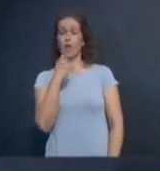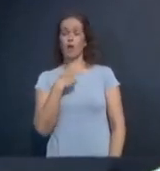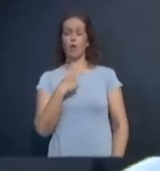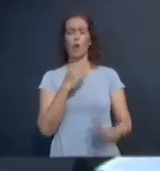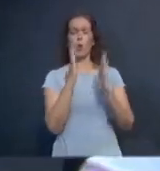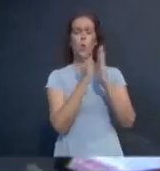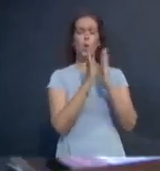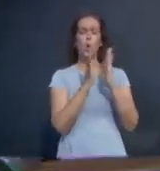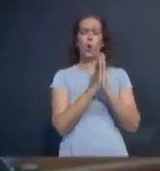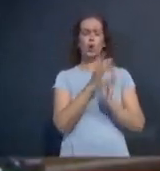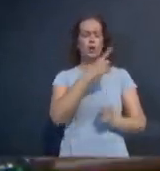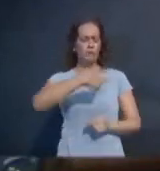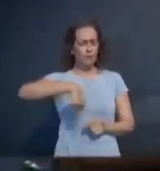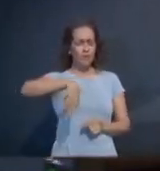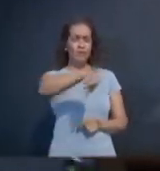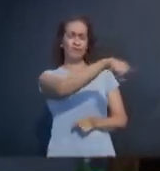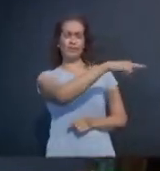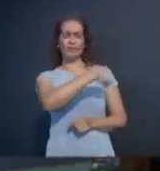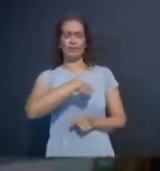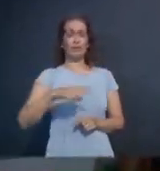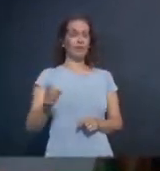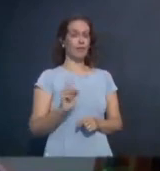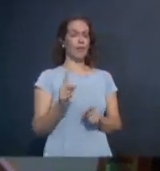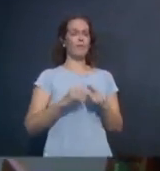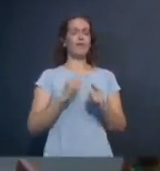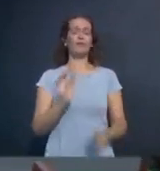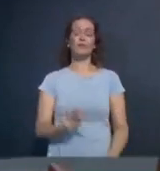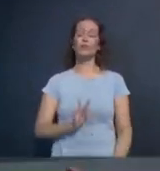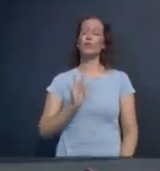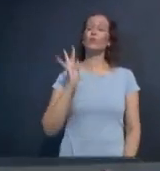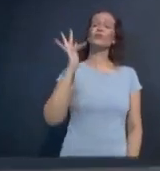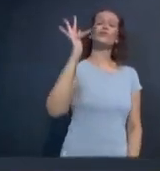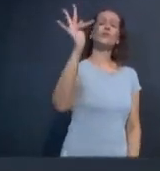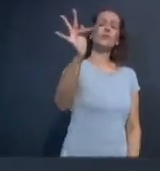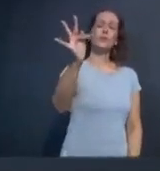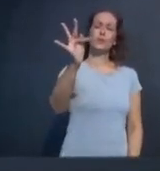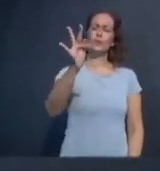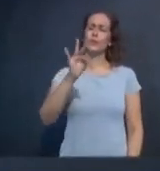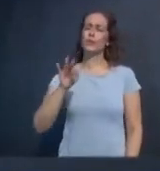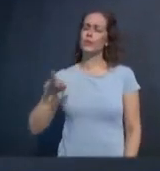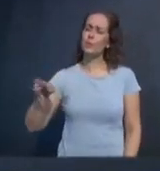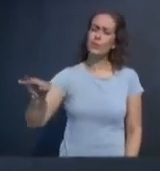por estes, mas também por aqueles que vierem a crer em mim.